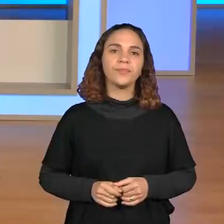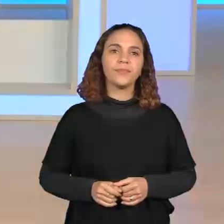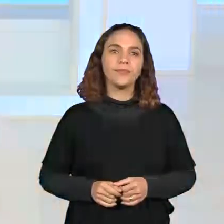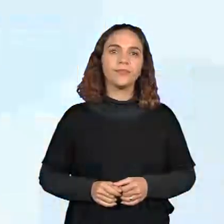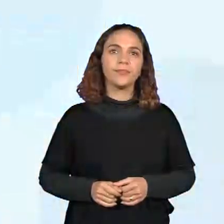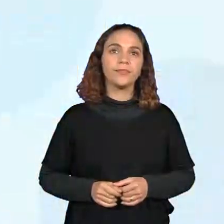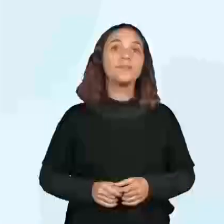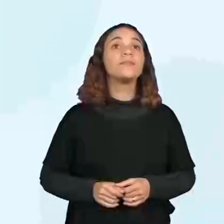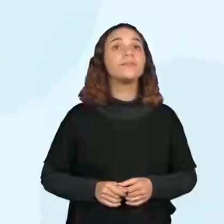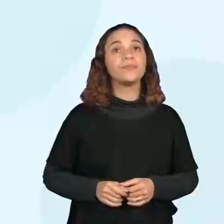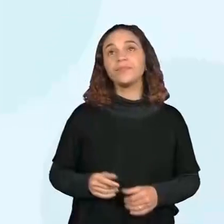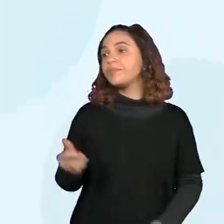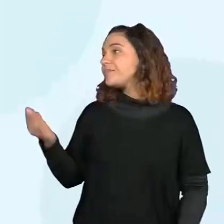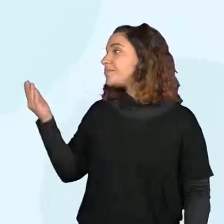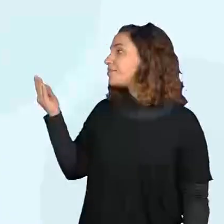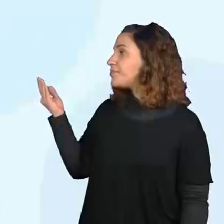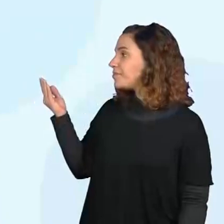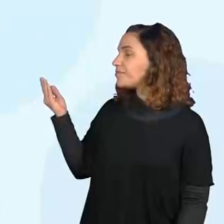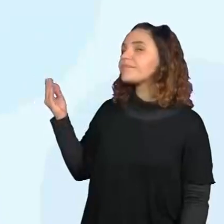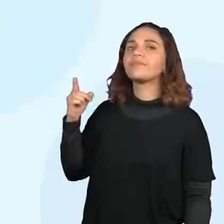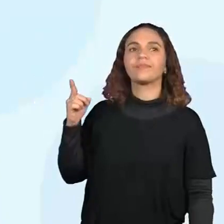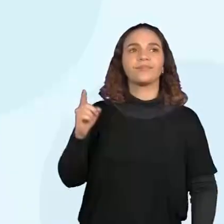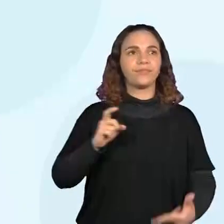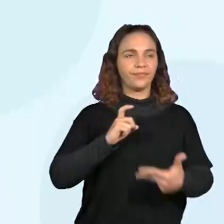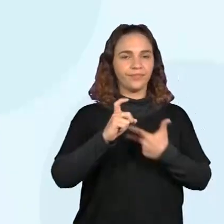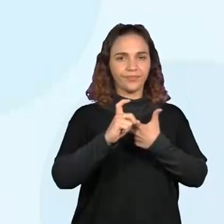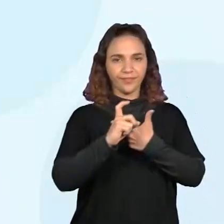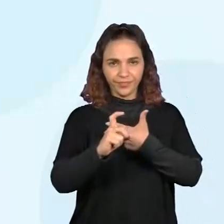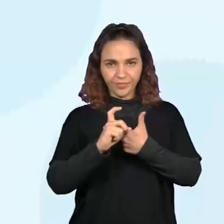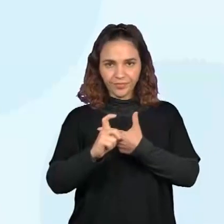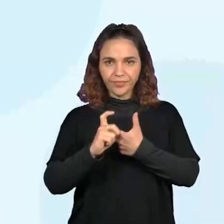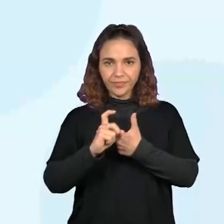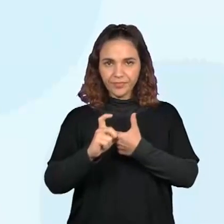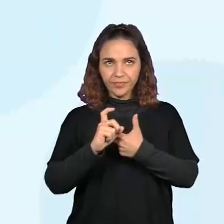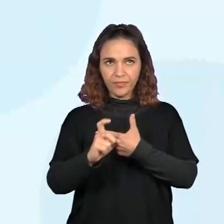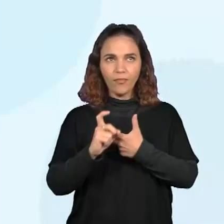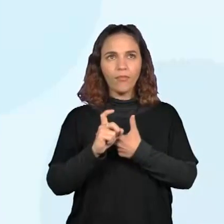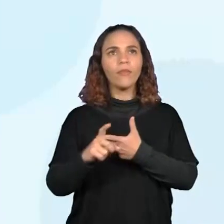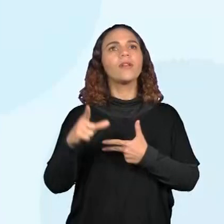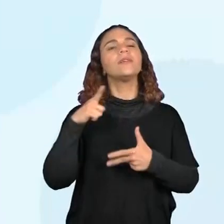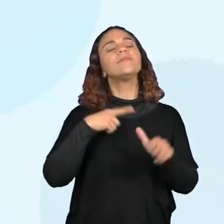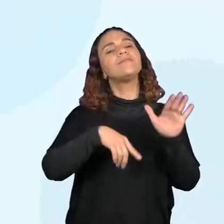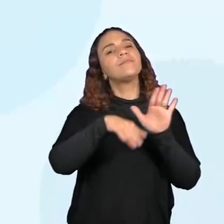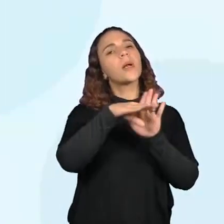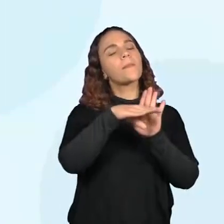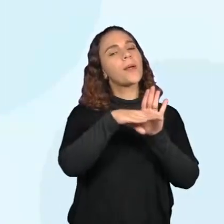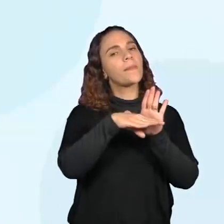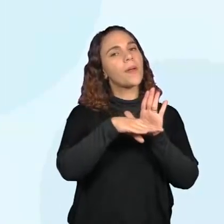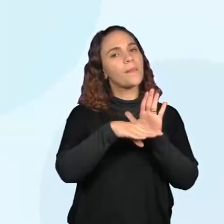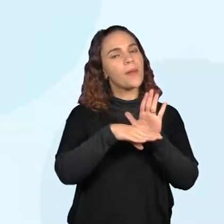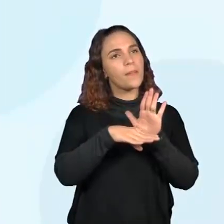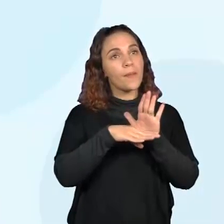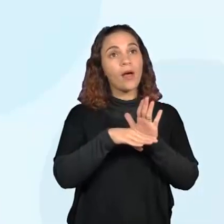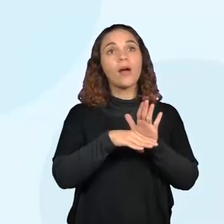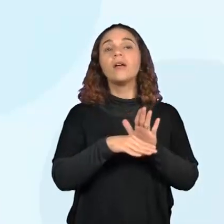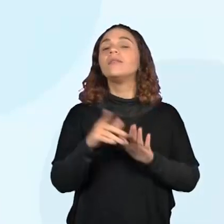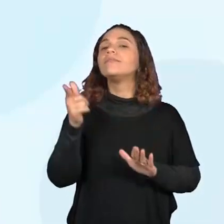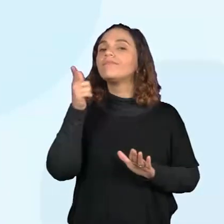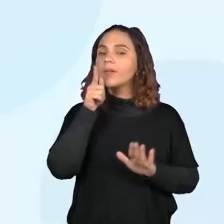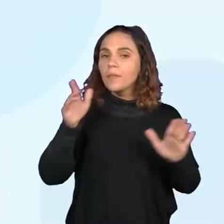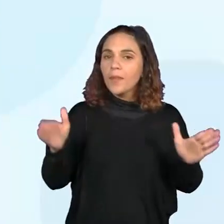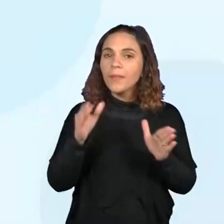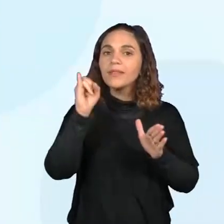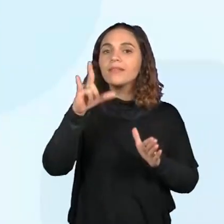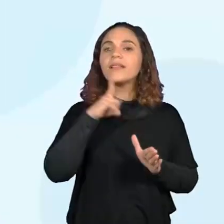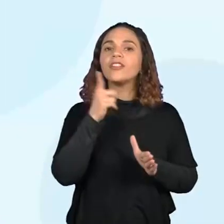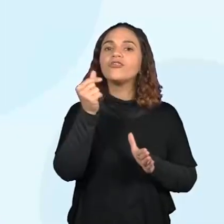pessoal, a gente tem aqui no poder executivo, os programas só podem ser desenvolvidos por meio de